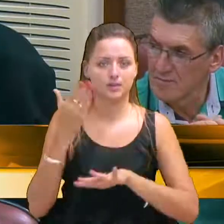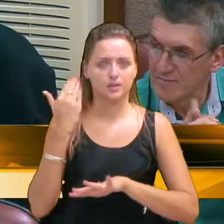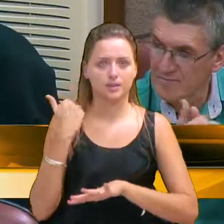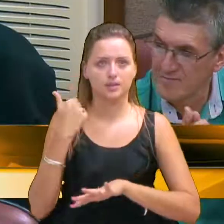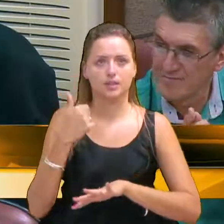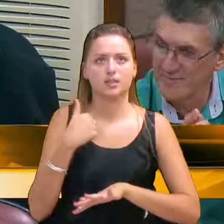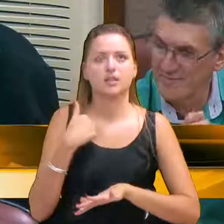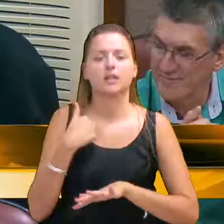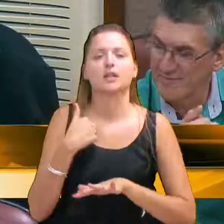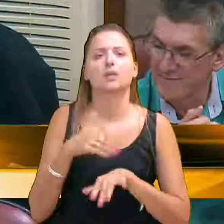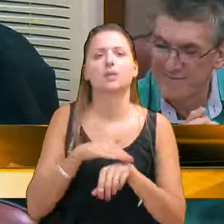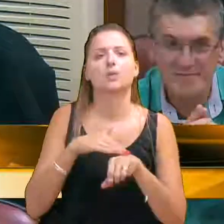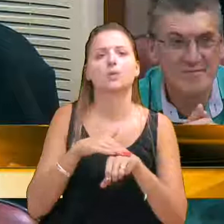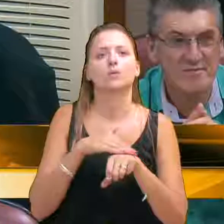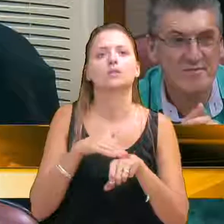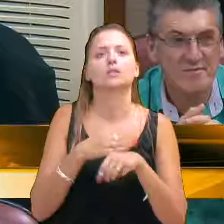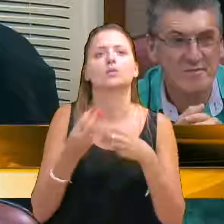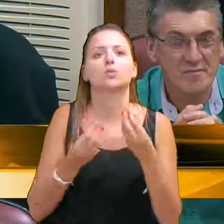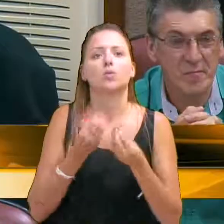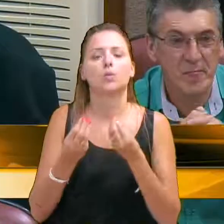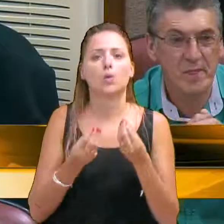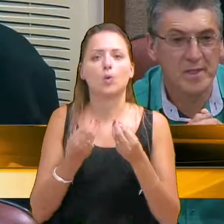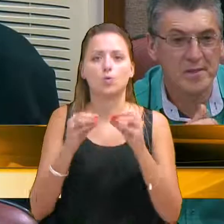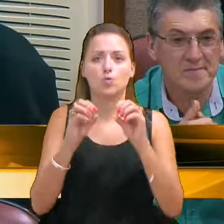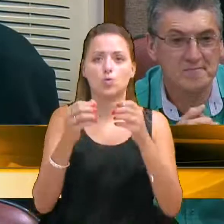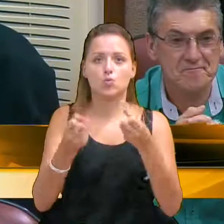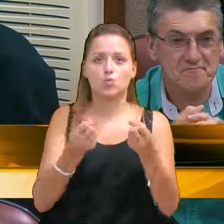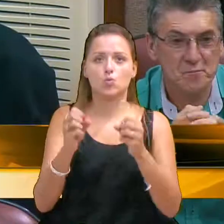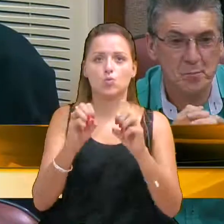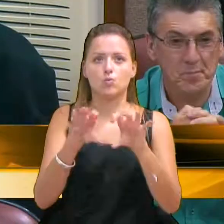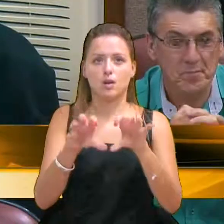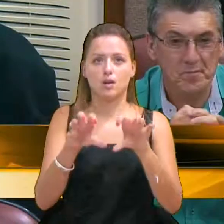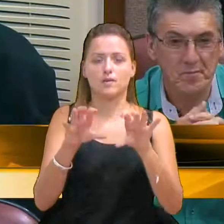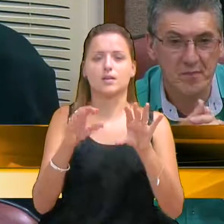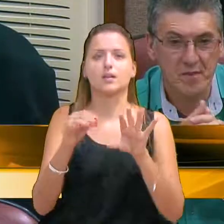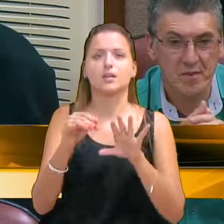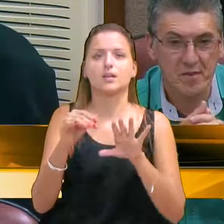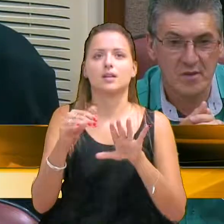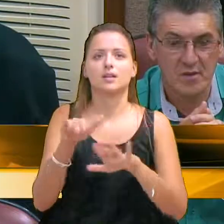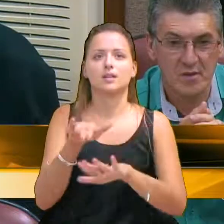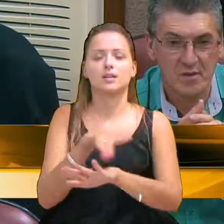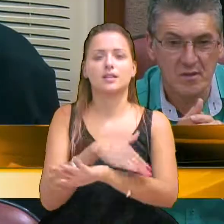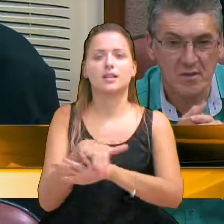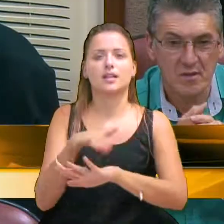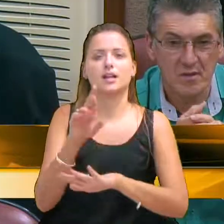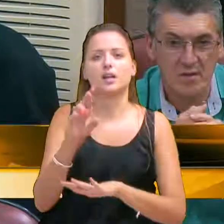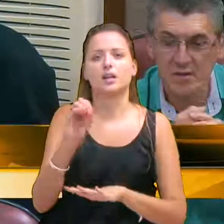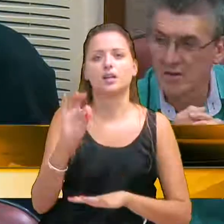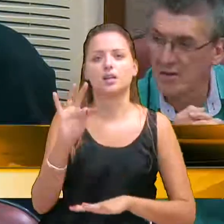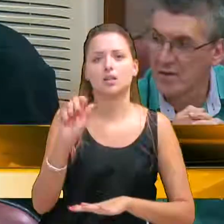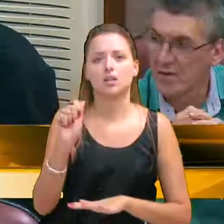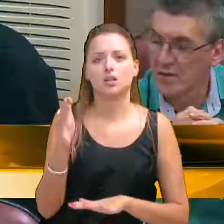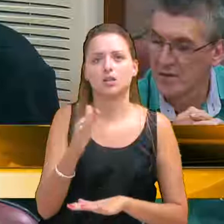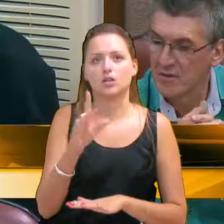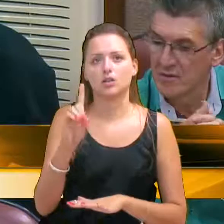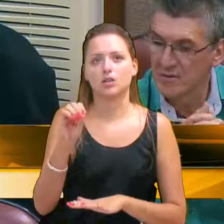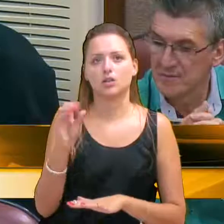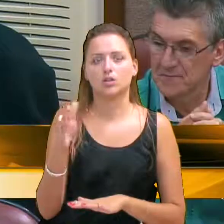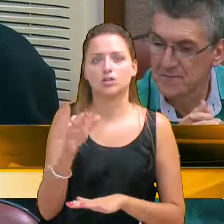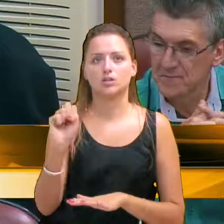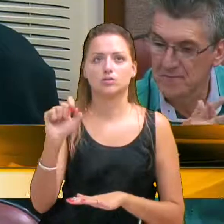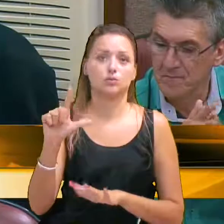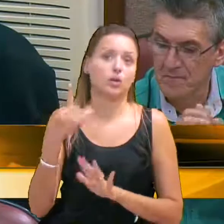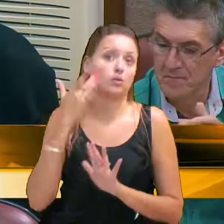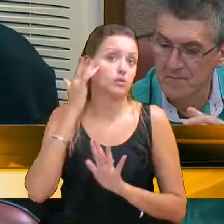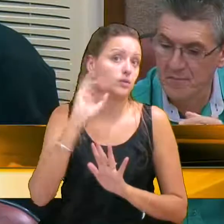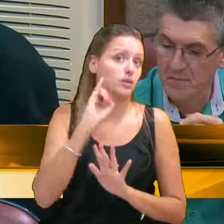a importância dos faróis ligados para os pontos cegos na Rota do Sol. Eu não sei se vocês têm essa